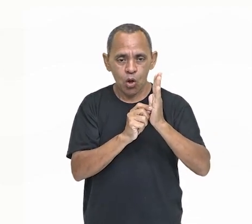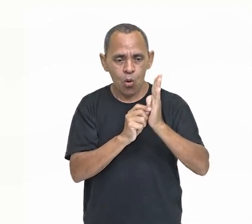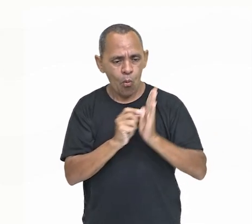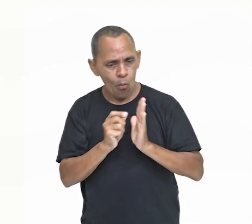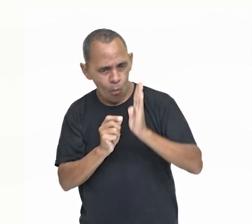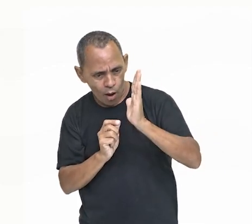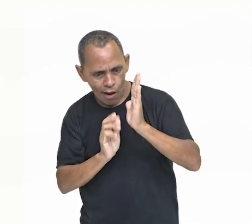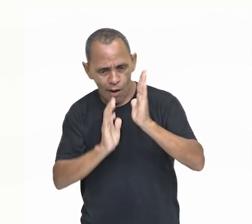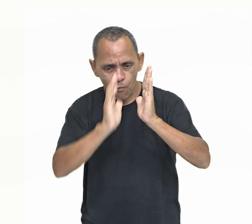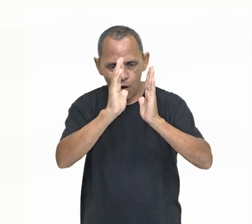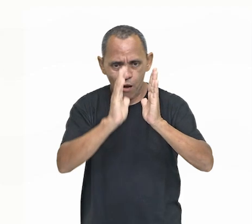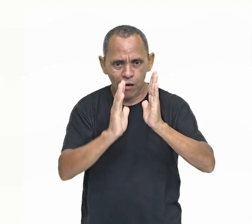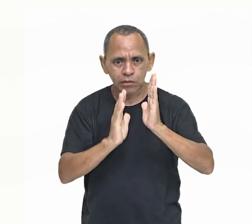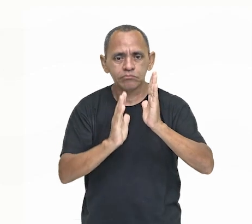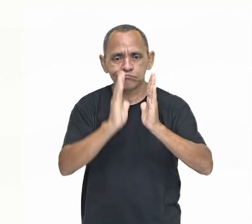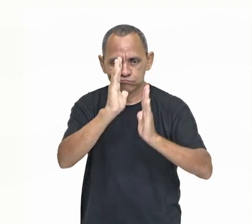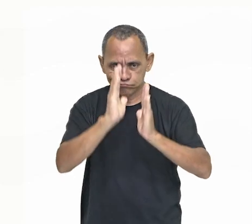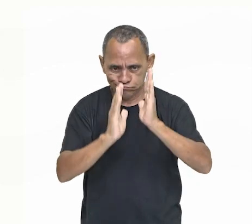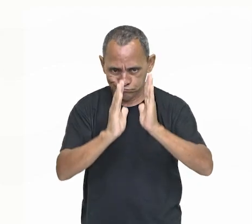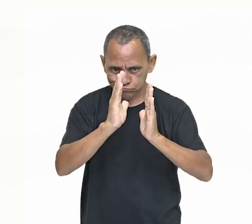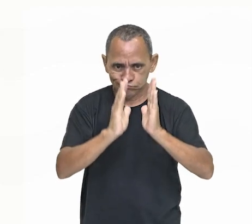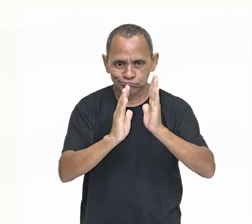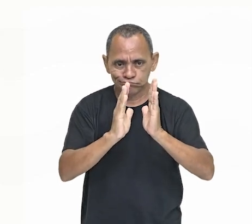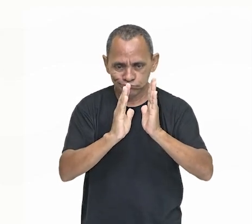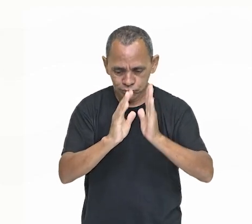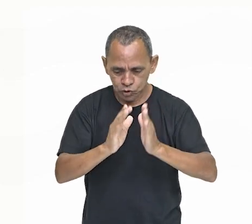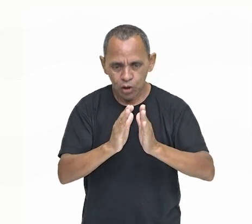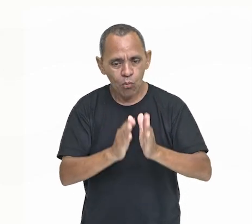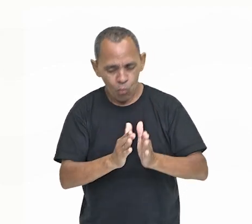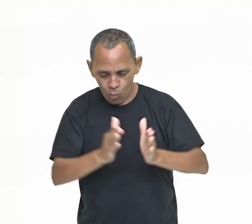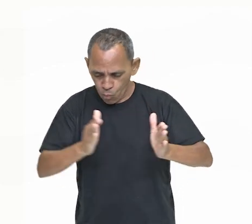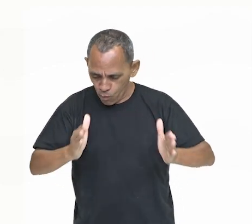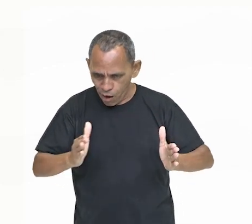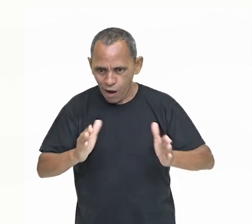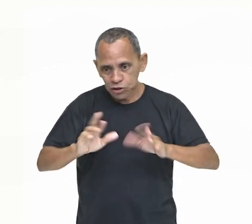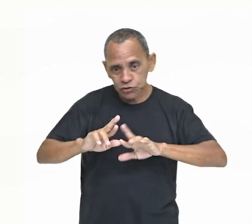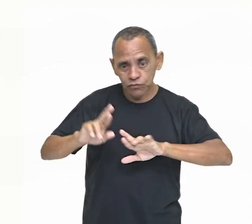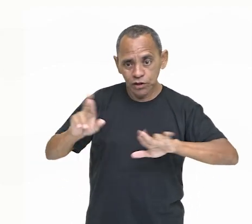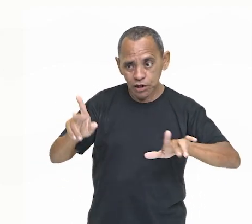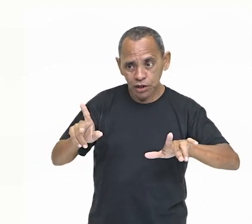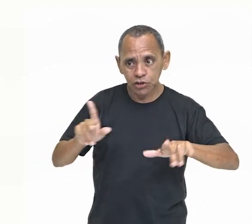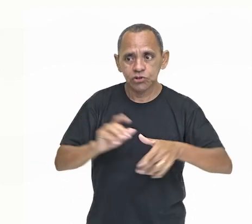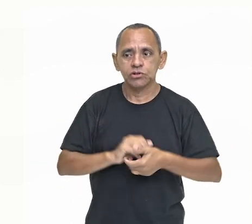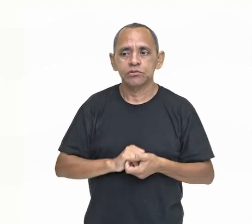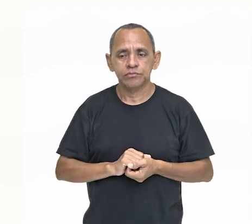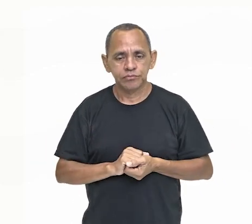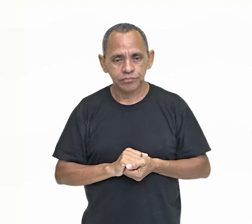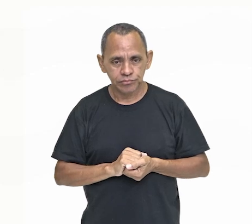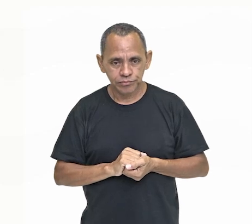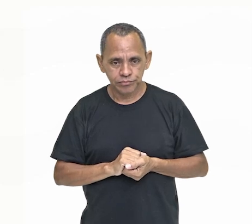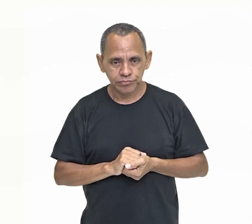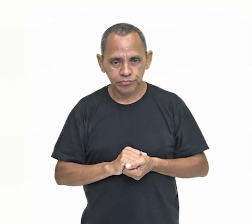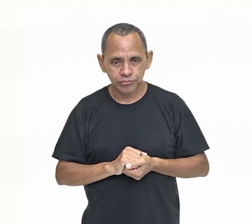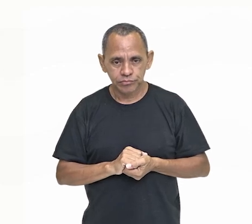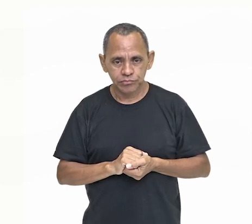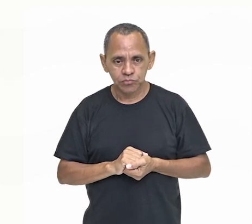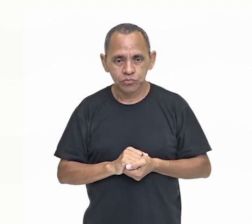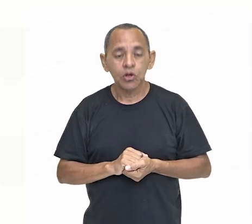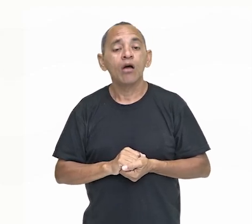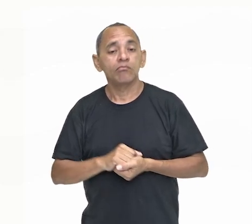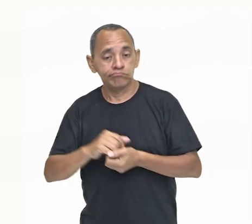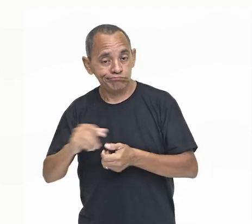barras paralelas de tamanhos diferentes, como nós temos aqui, ó, com sua polaridade,